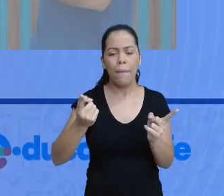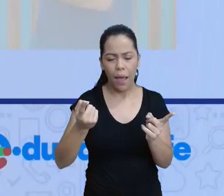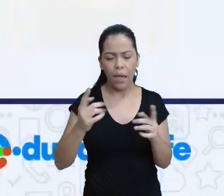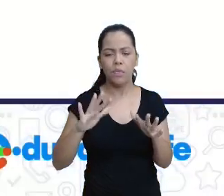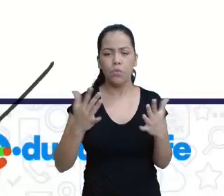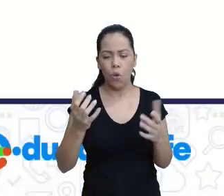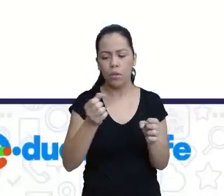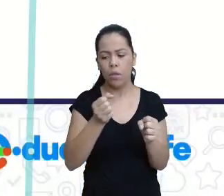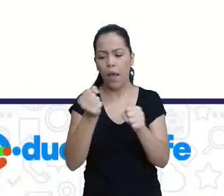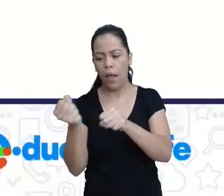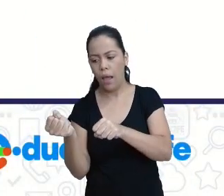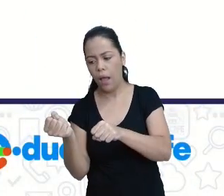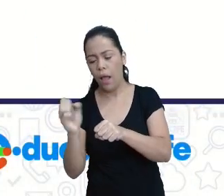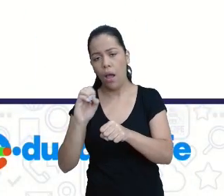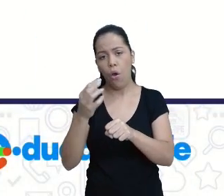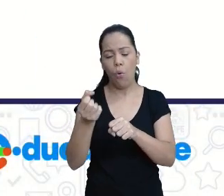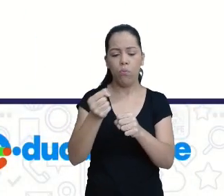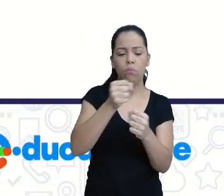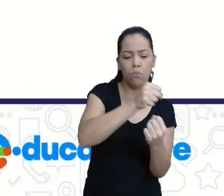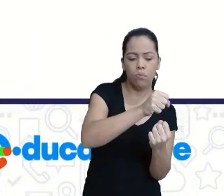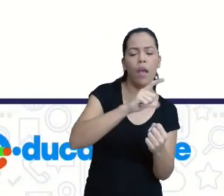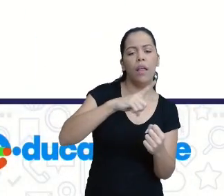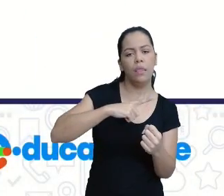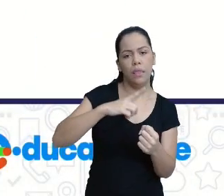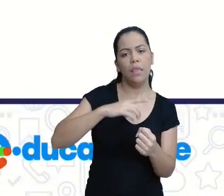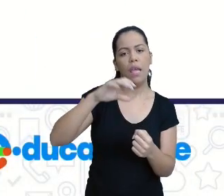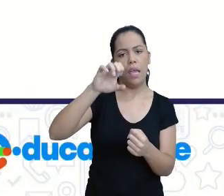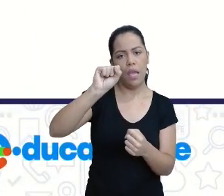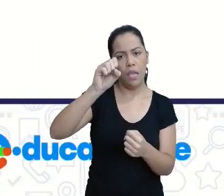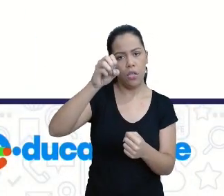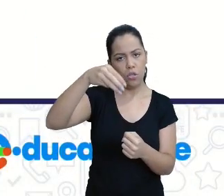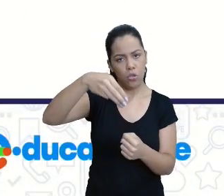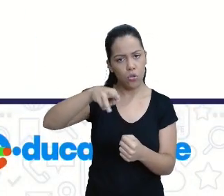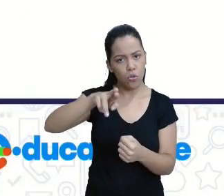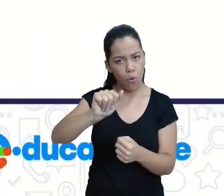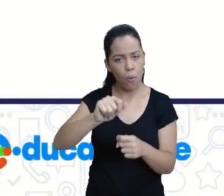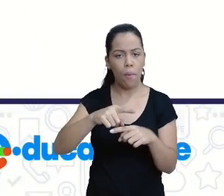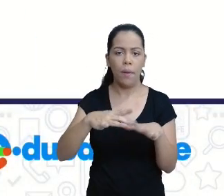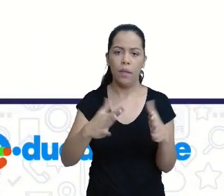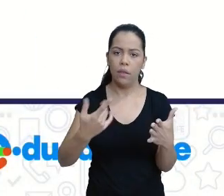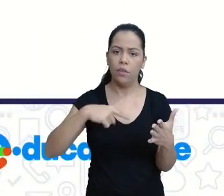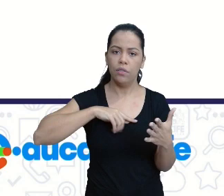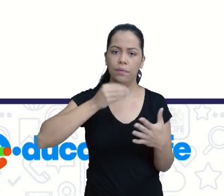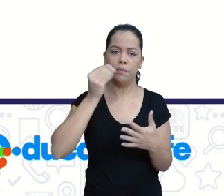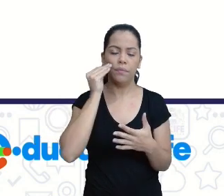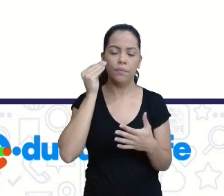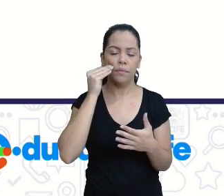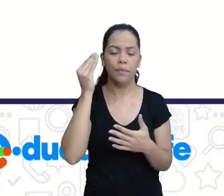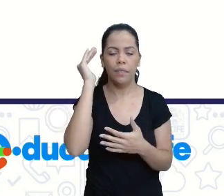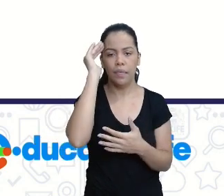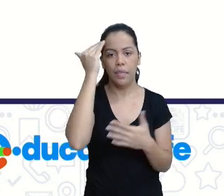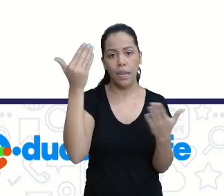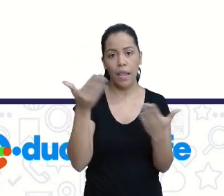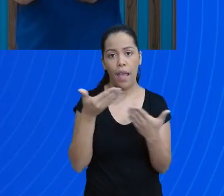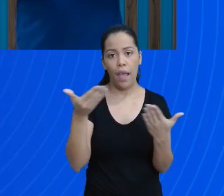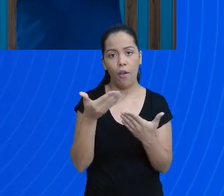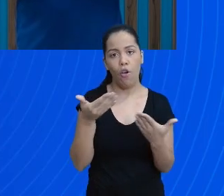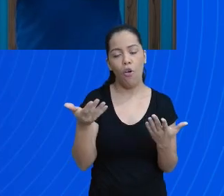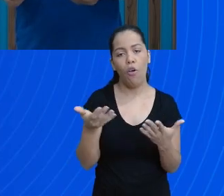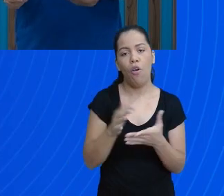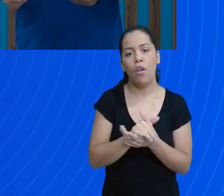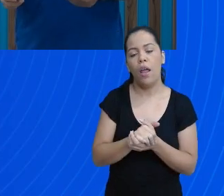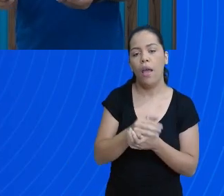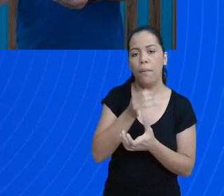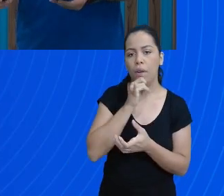Mas no caso da aula de hoje, a gente vai tentar entender as projeções como se fosse ao meio-dia. Então, quando a gente